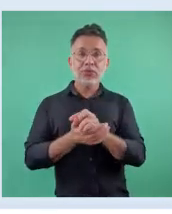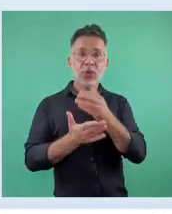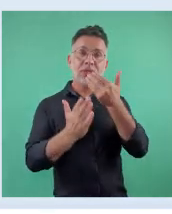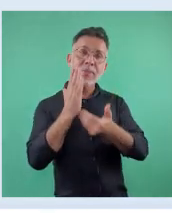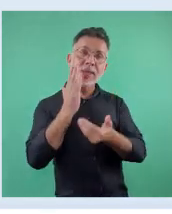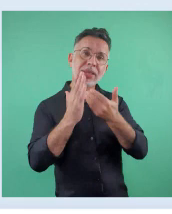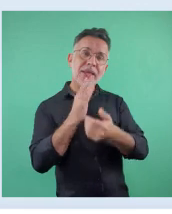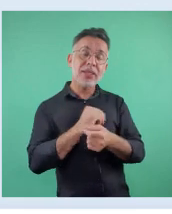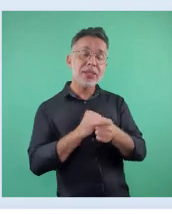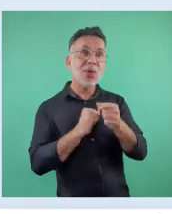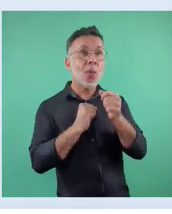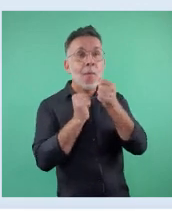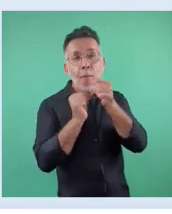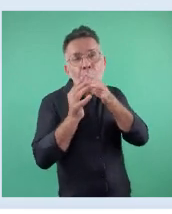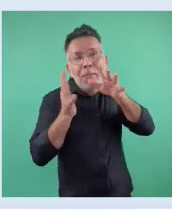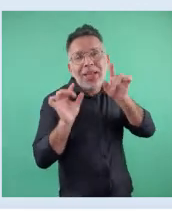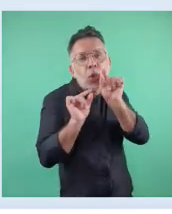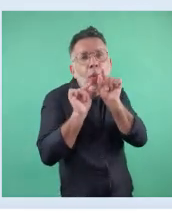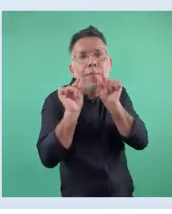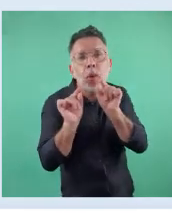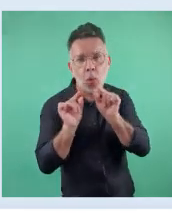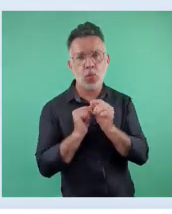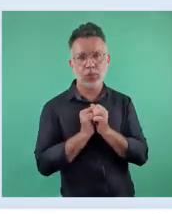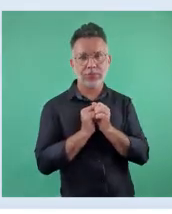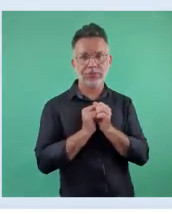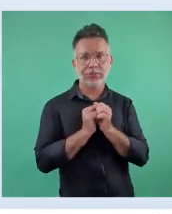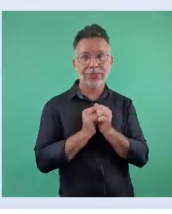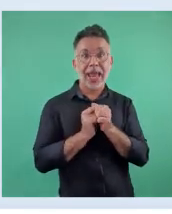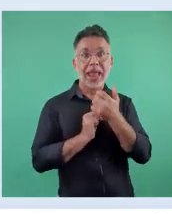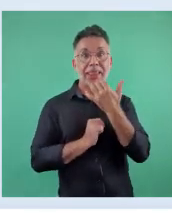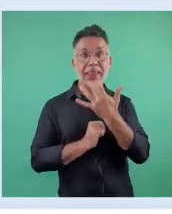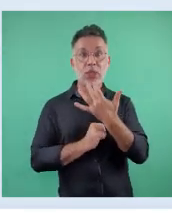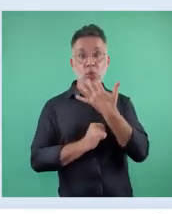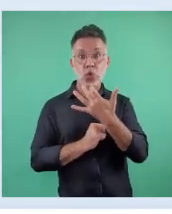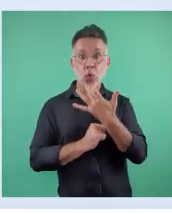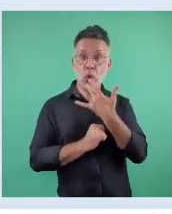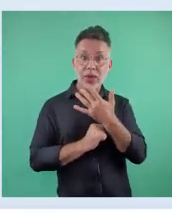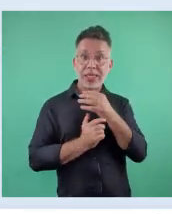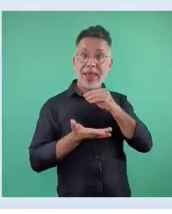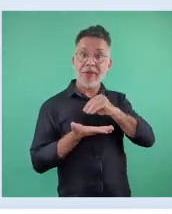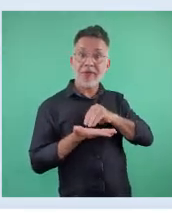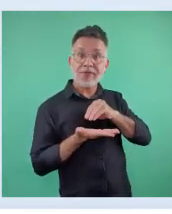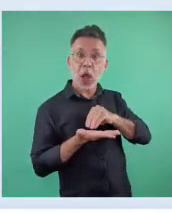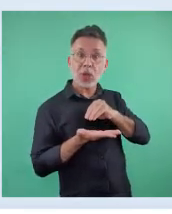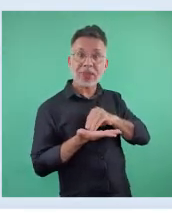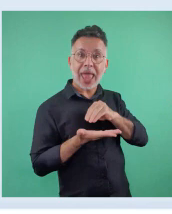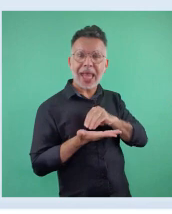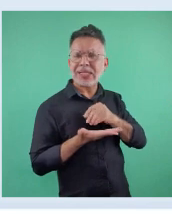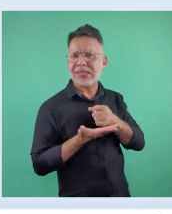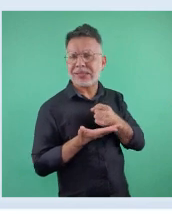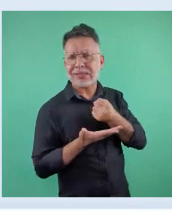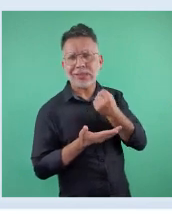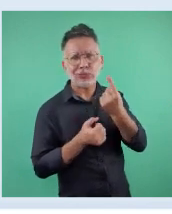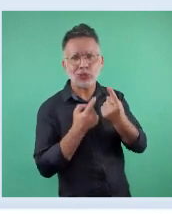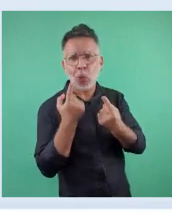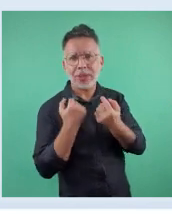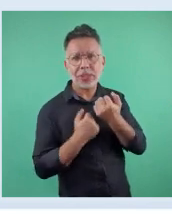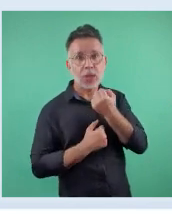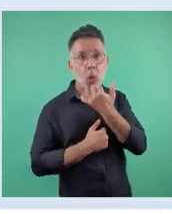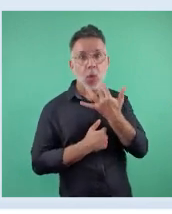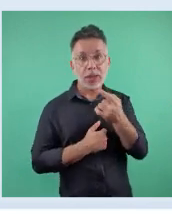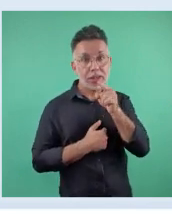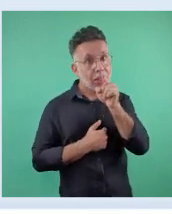é parcial. E é como se você perdesse o brilho um pouco das cores